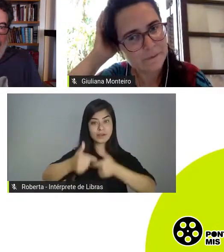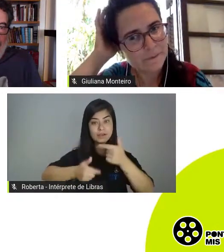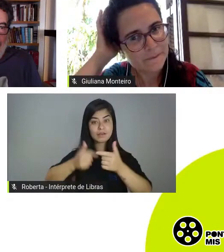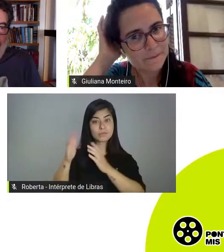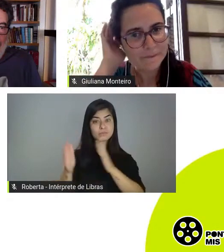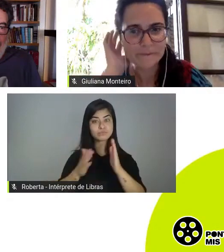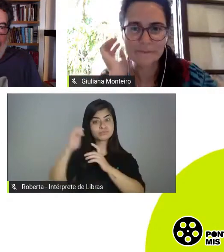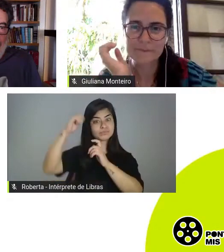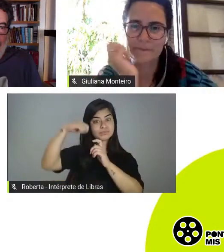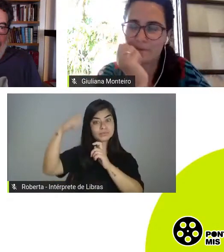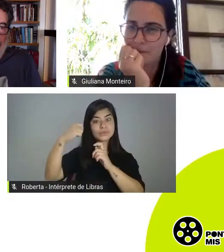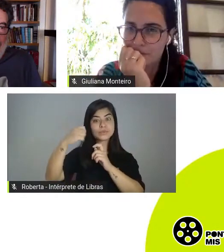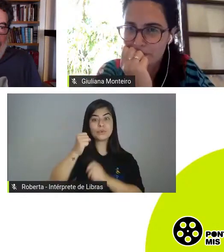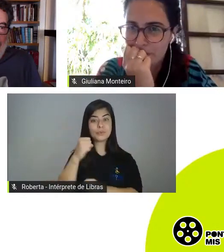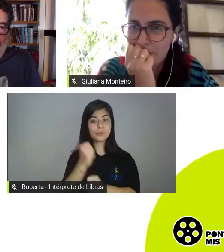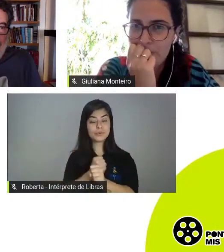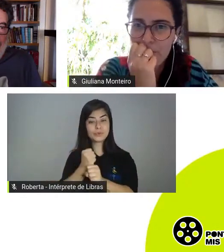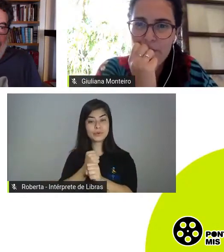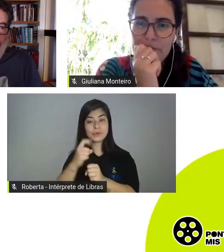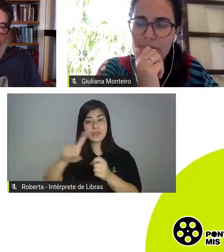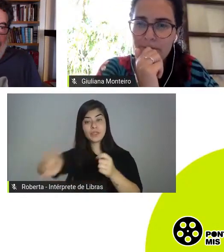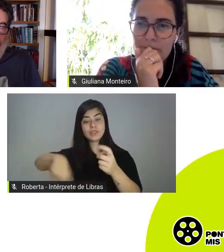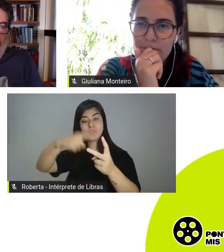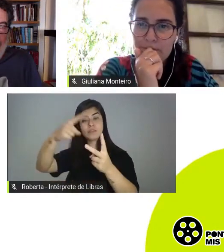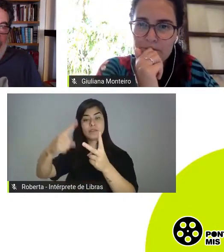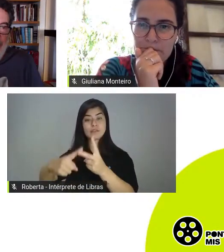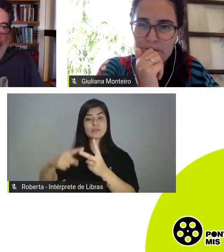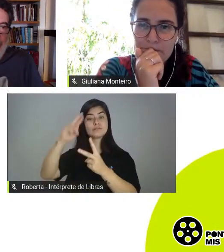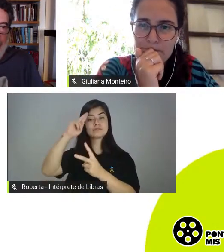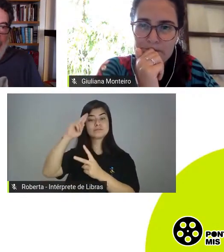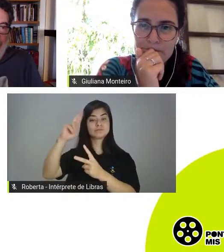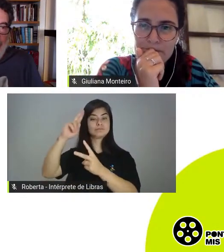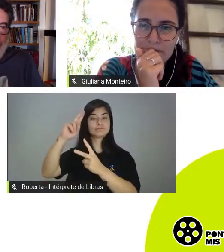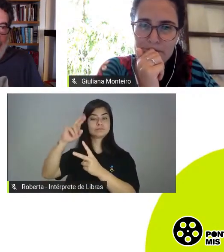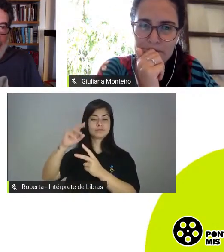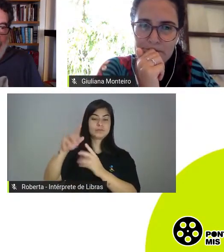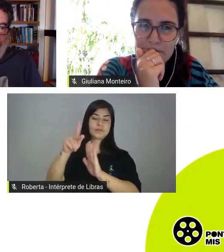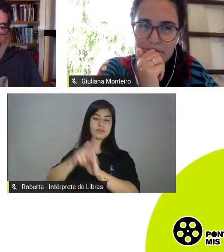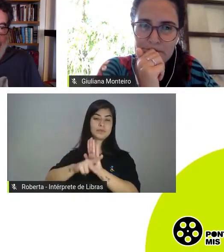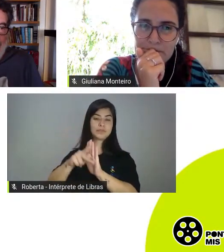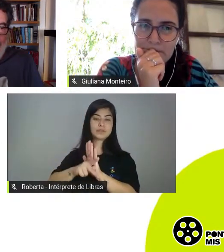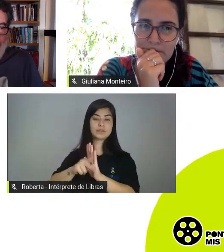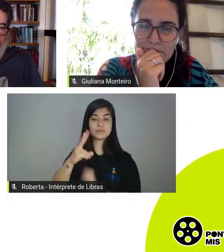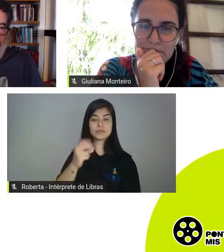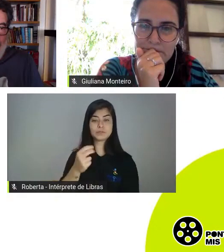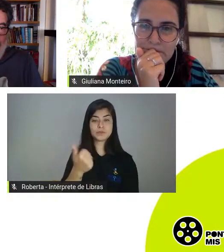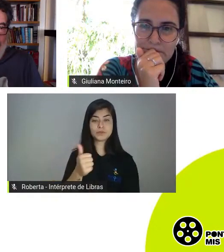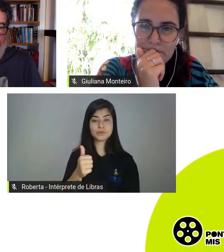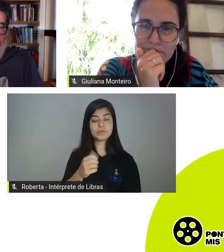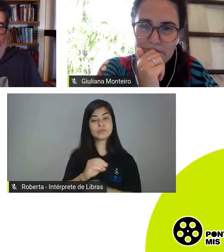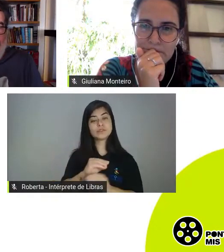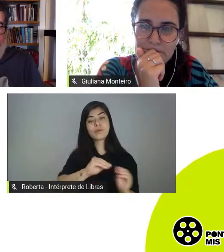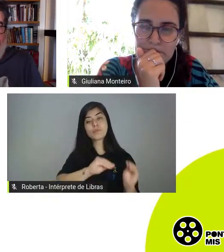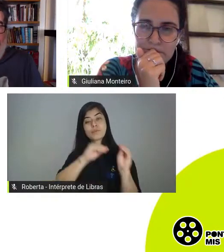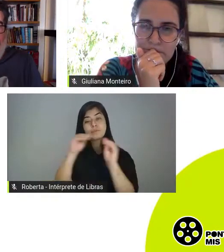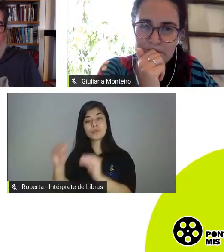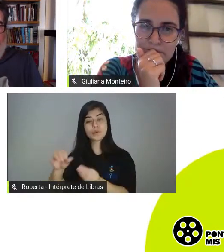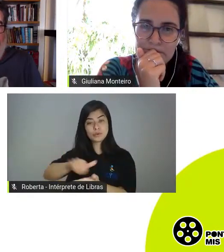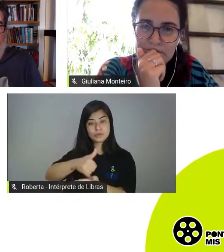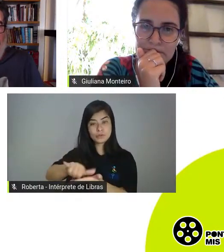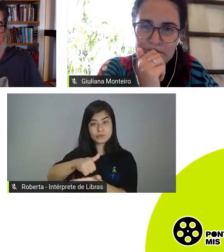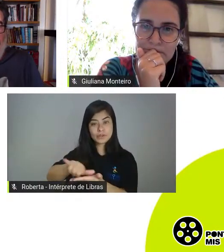de dirigir seus primeiros projetos. Em 2011, mudou-se para Nova York com uma bolsa de estudos para cursar o mestrado